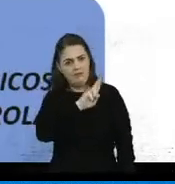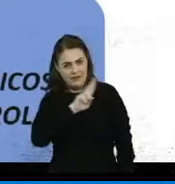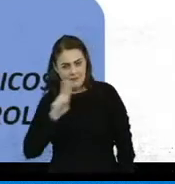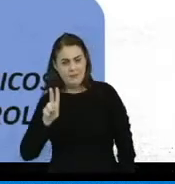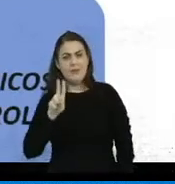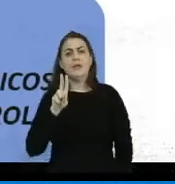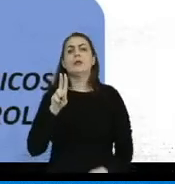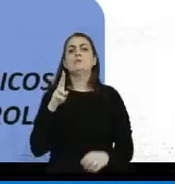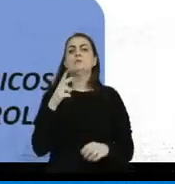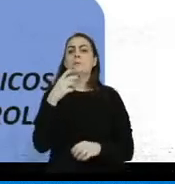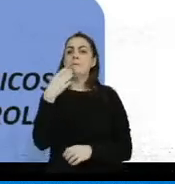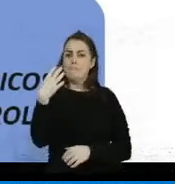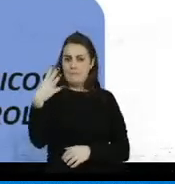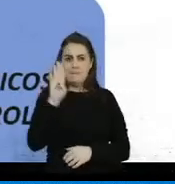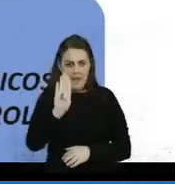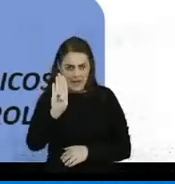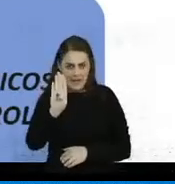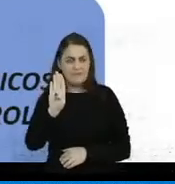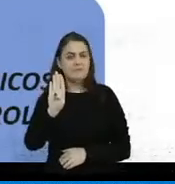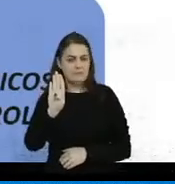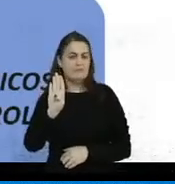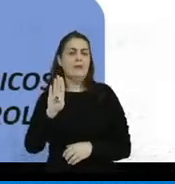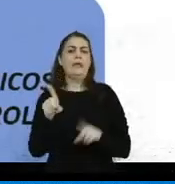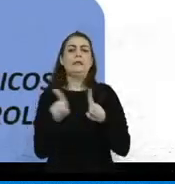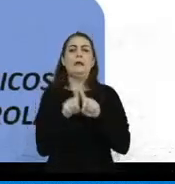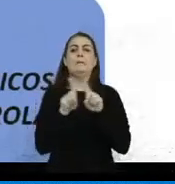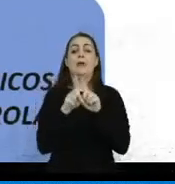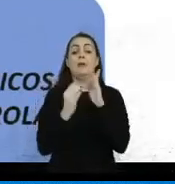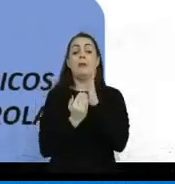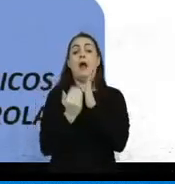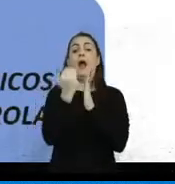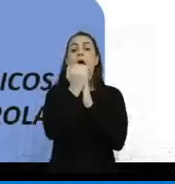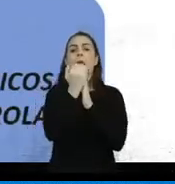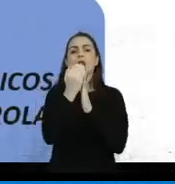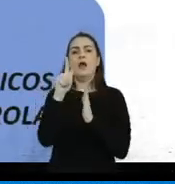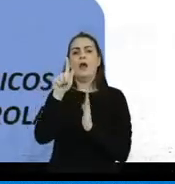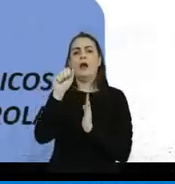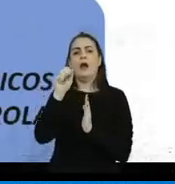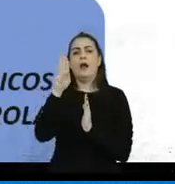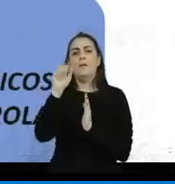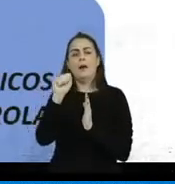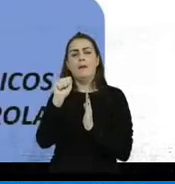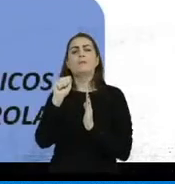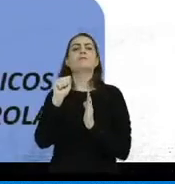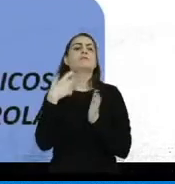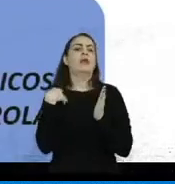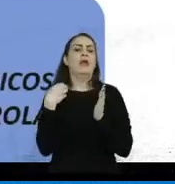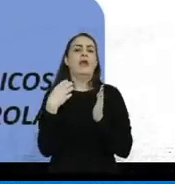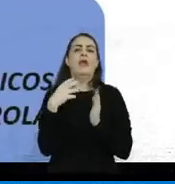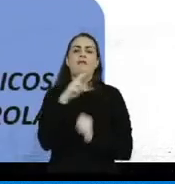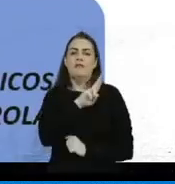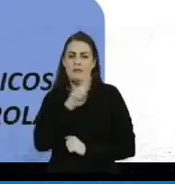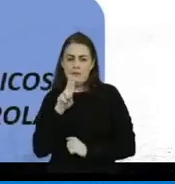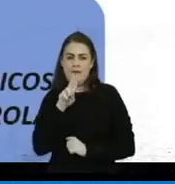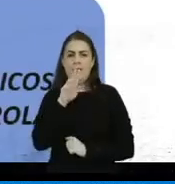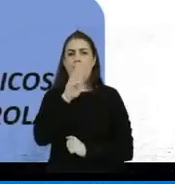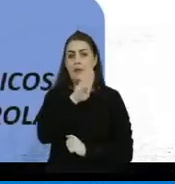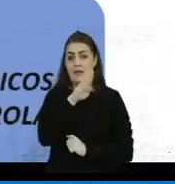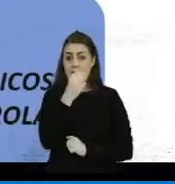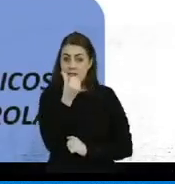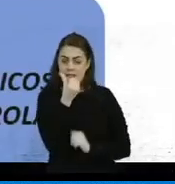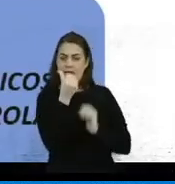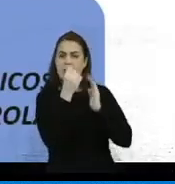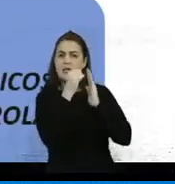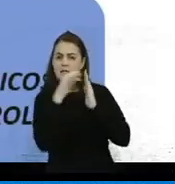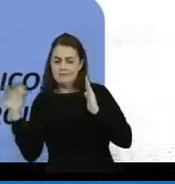B6, taurina, o óleo essencial de lavanda, chazinho de camomila e de cidreira, diminuir o glutamato do meu